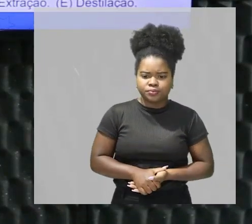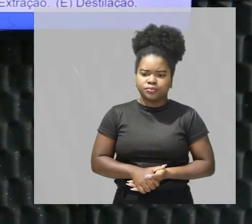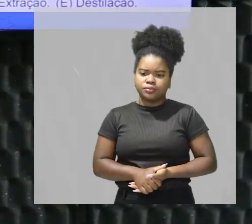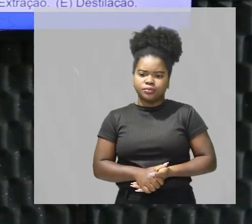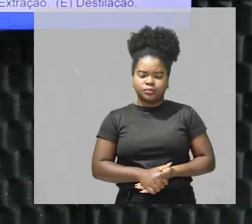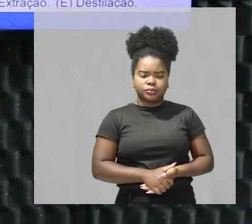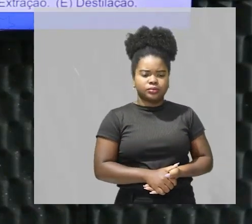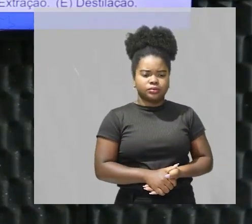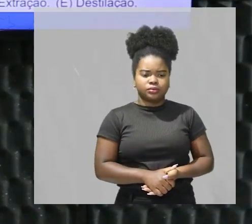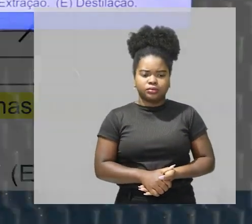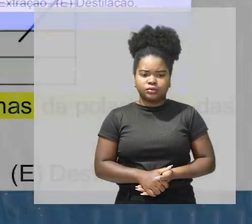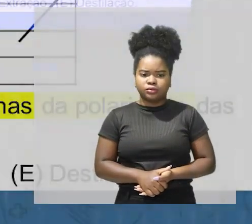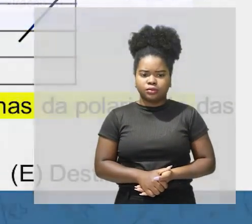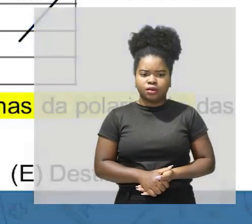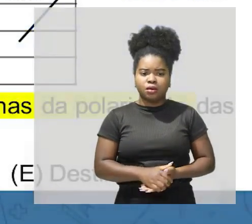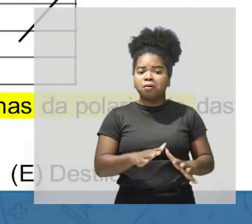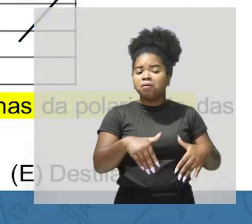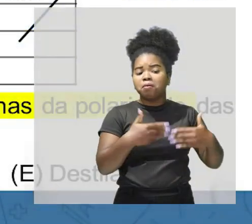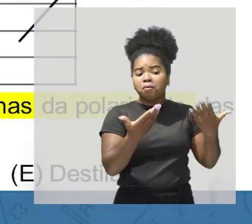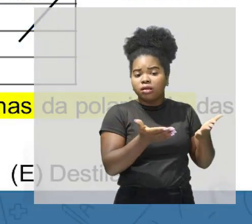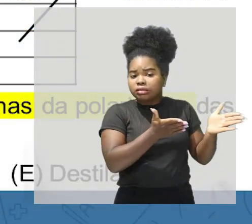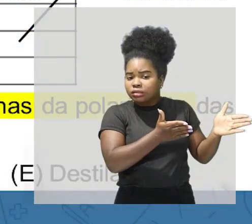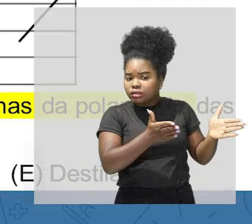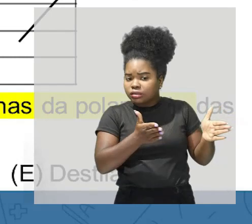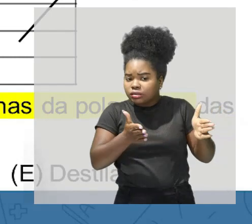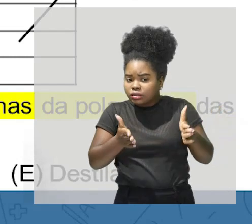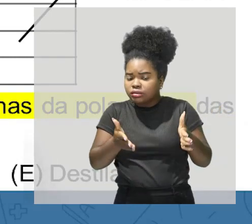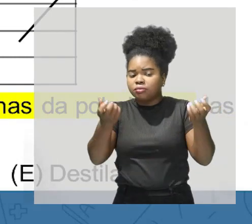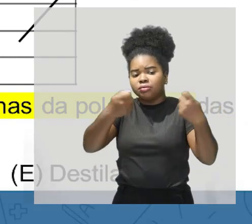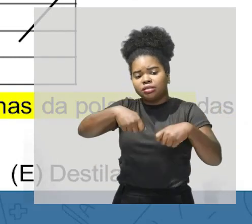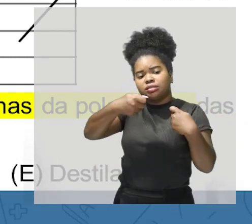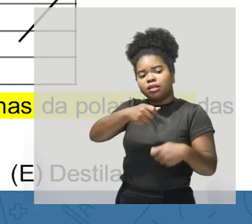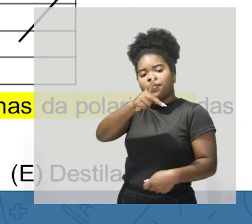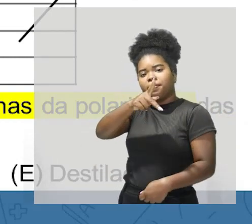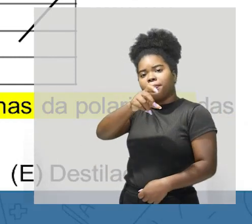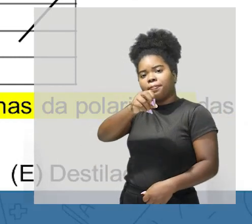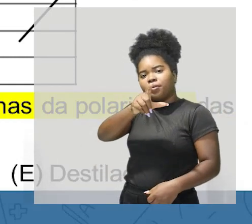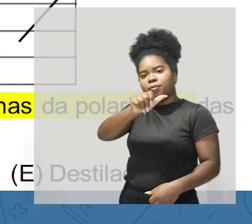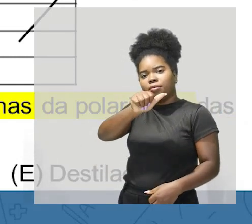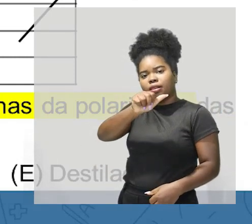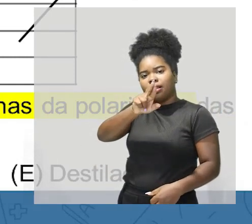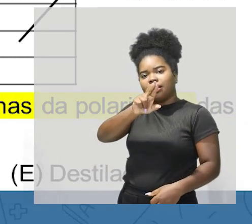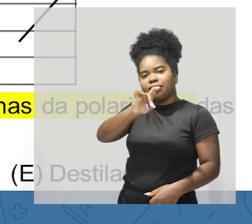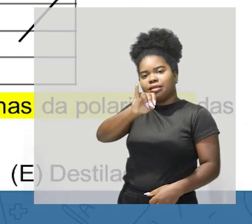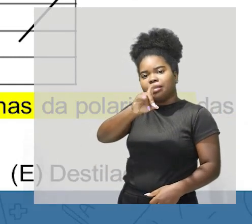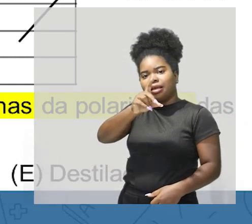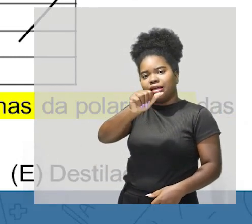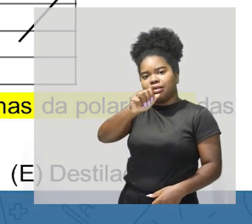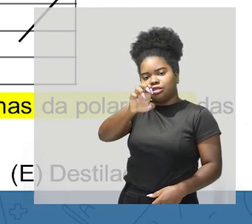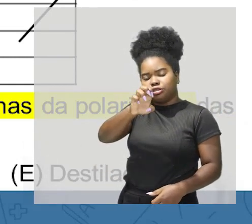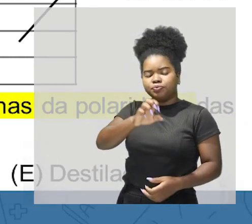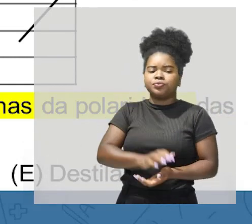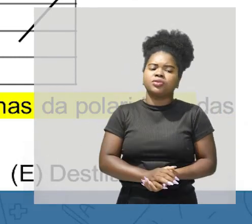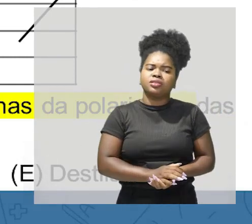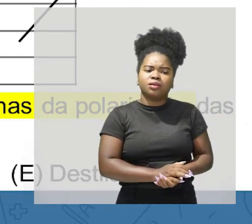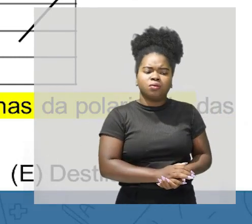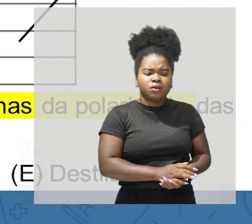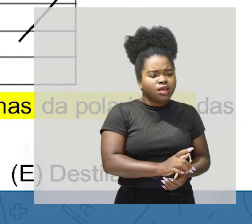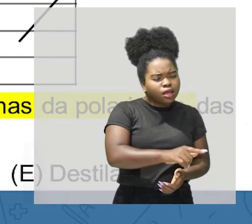Qual das etapas depende apenas da polaridade? Ó, seleção de grãos é um processo manual,